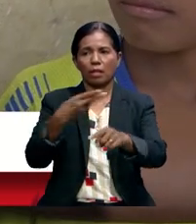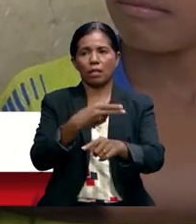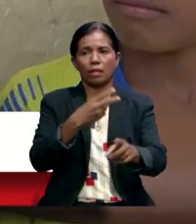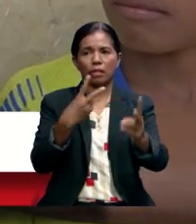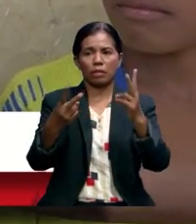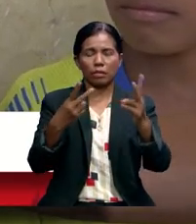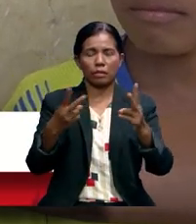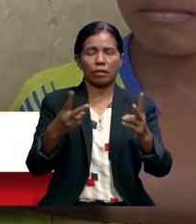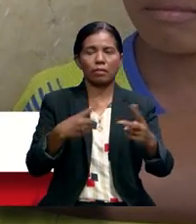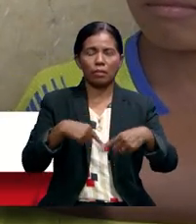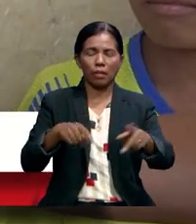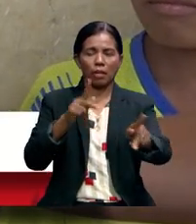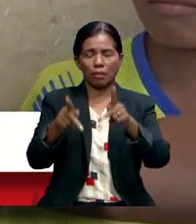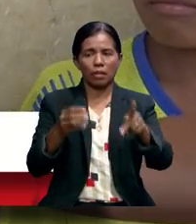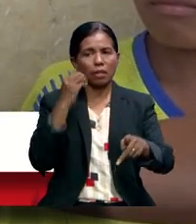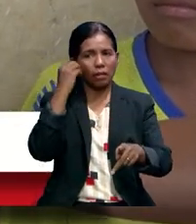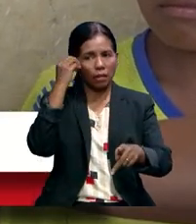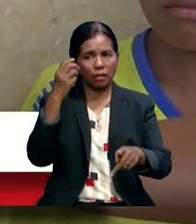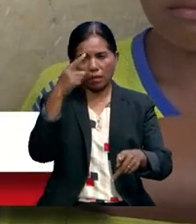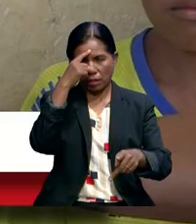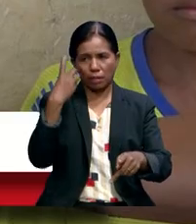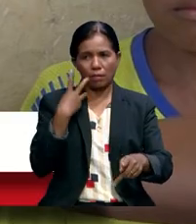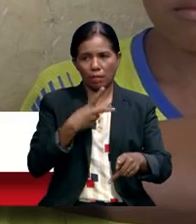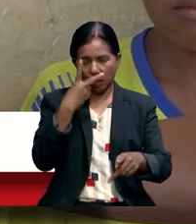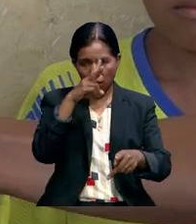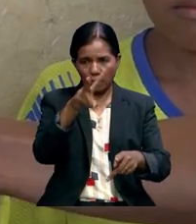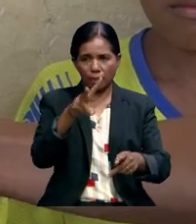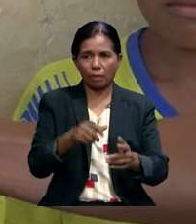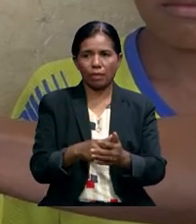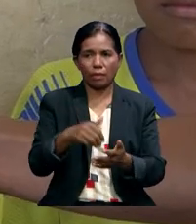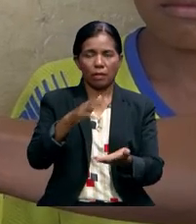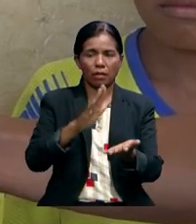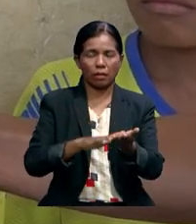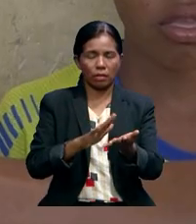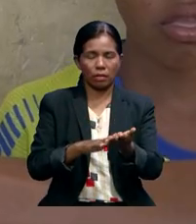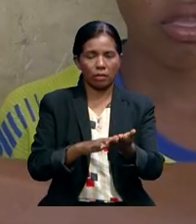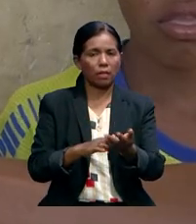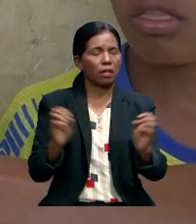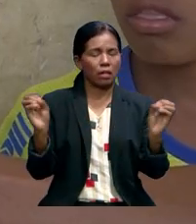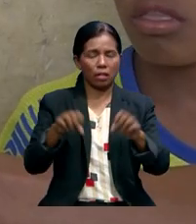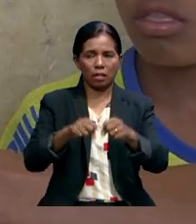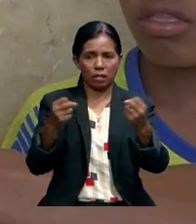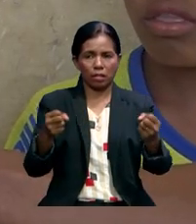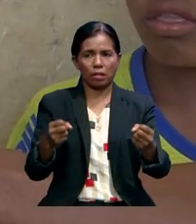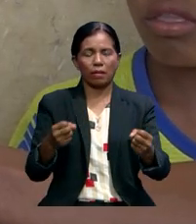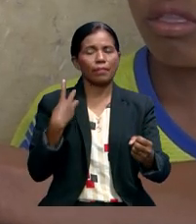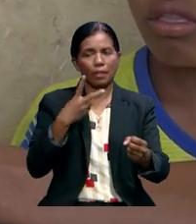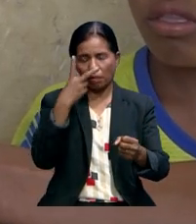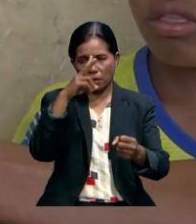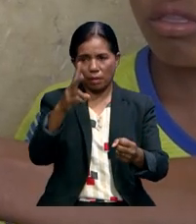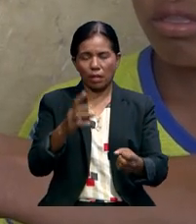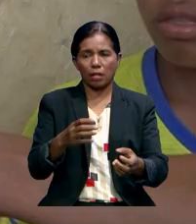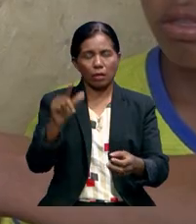vizinho sila neu tamba a minha reba escola lá do dia a minha cara governo to matan